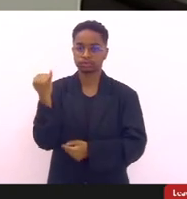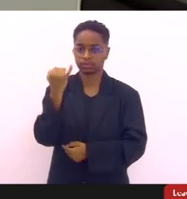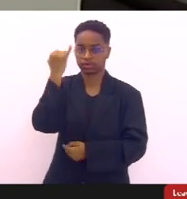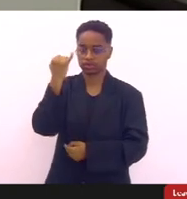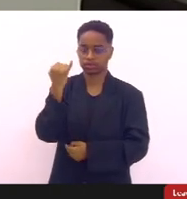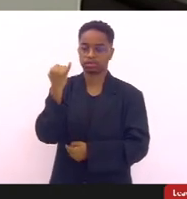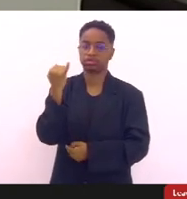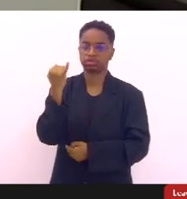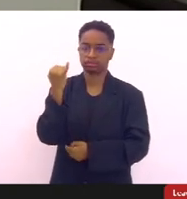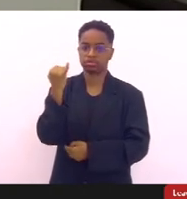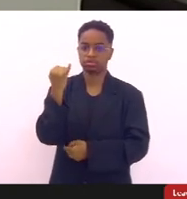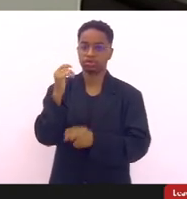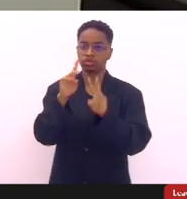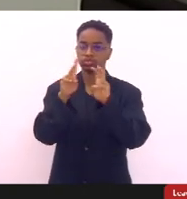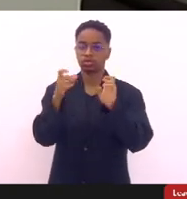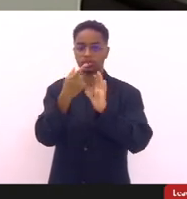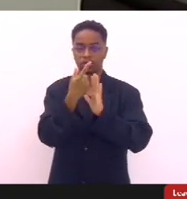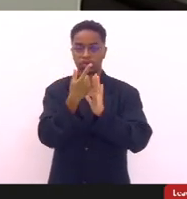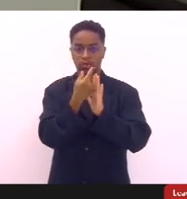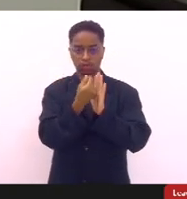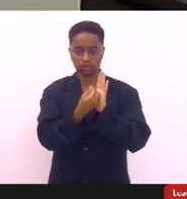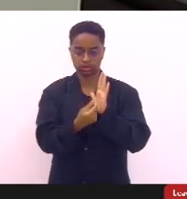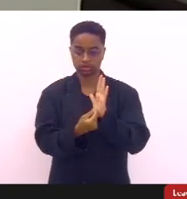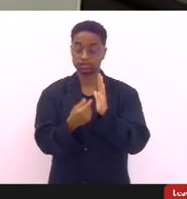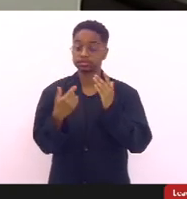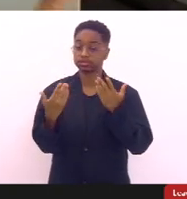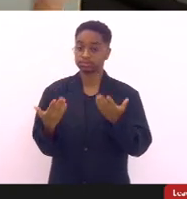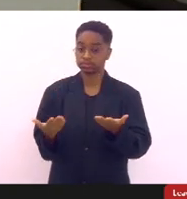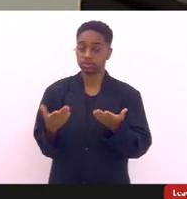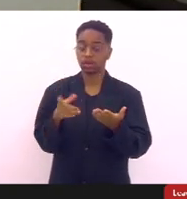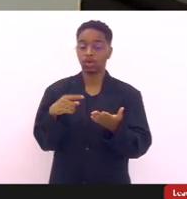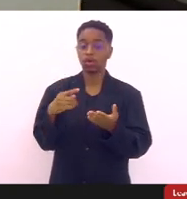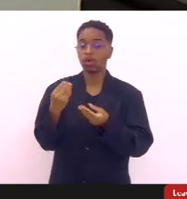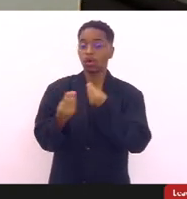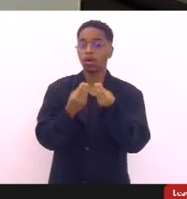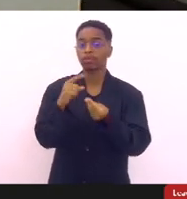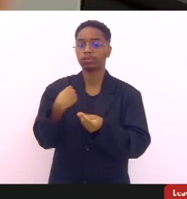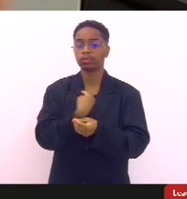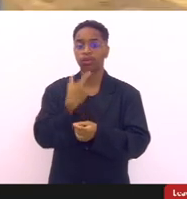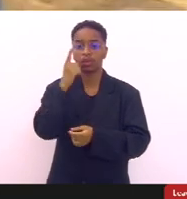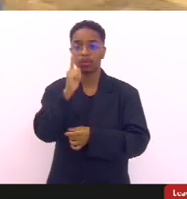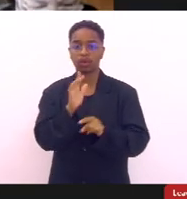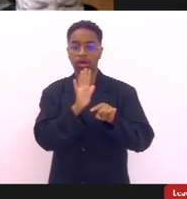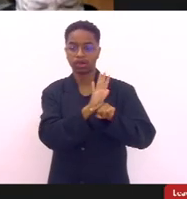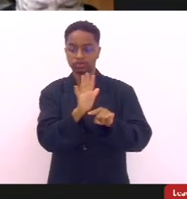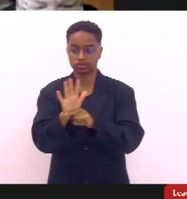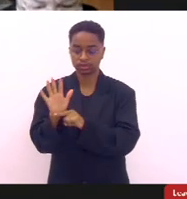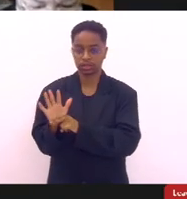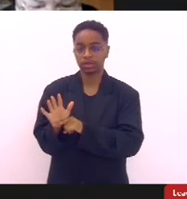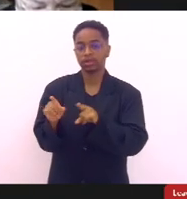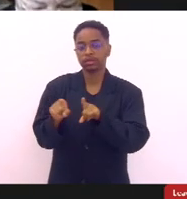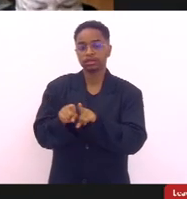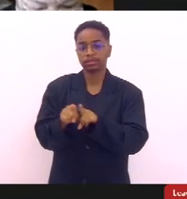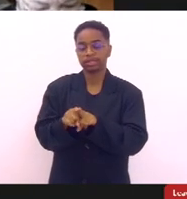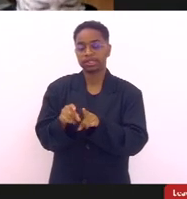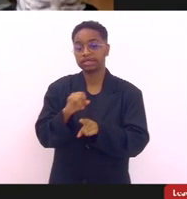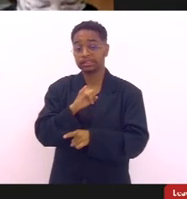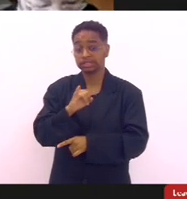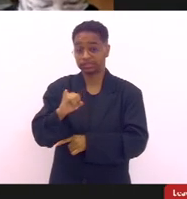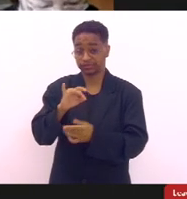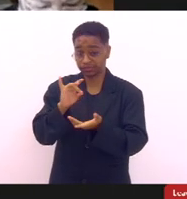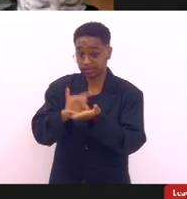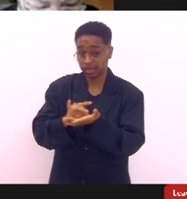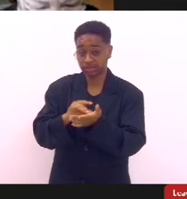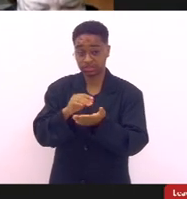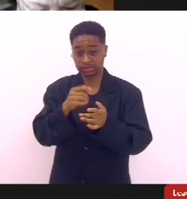se refere ao orçamento, né? Então, o que a gente pode ajudar? Né? Se é uma manifestação clara